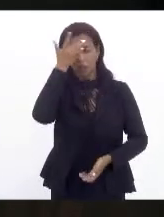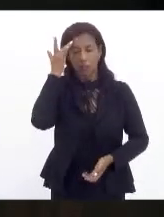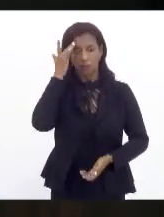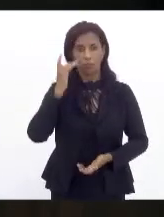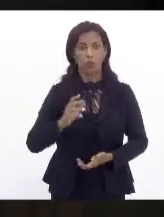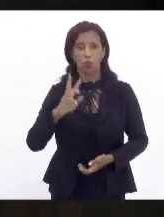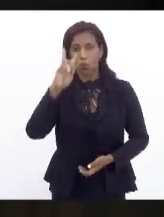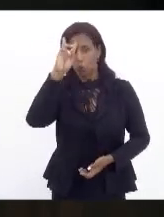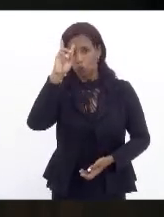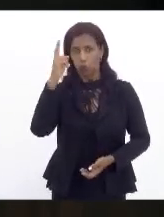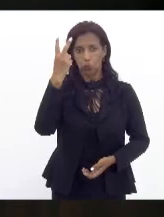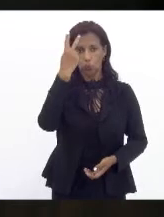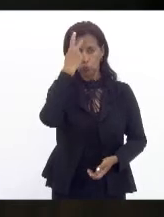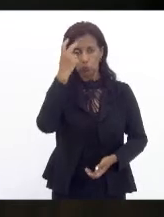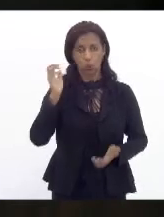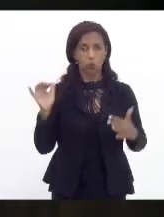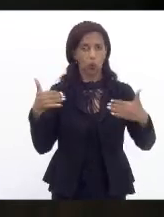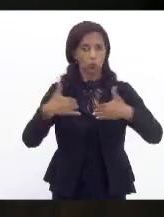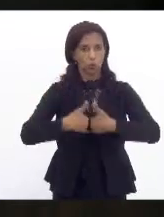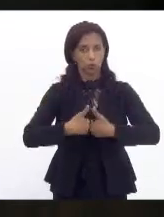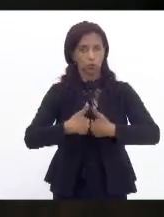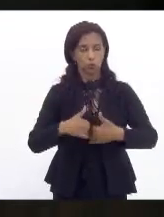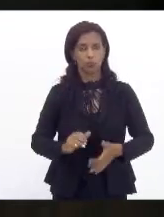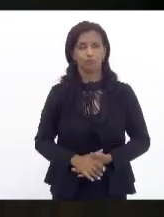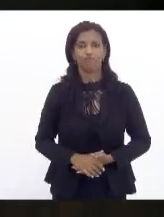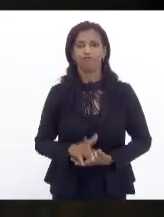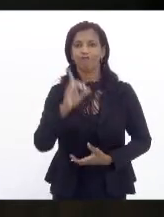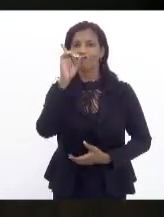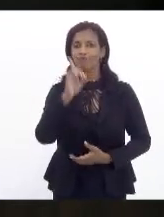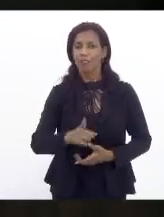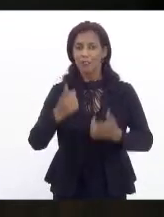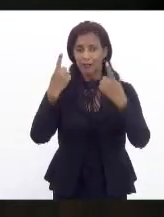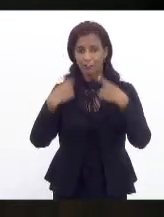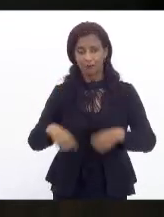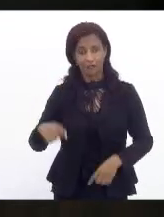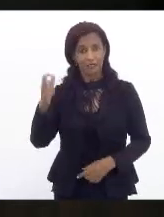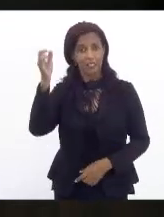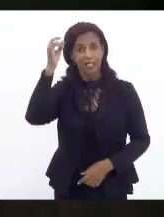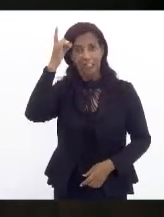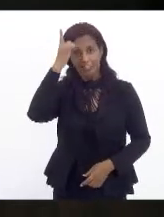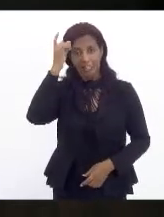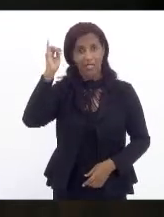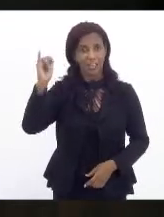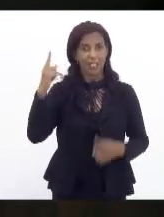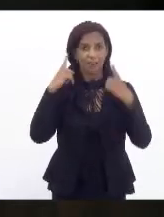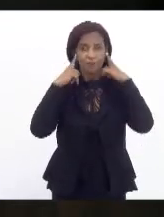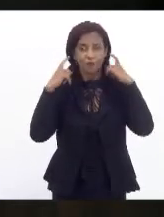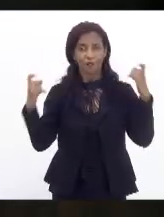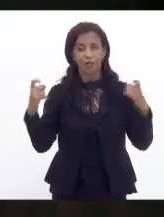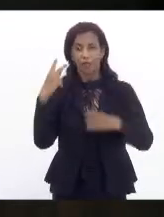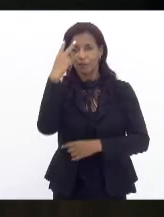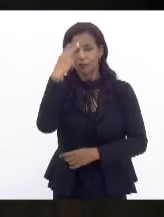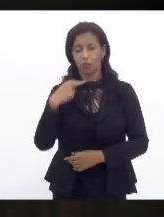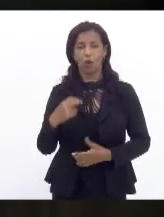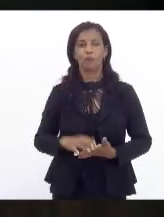com transtorno do aspecto autista, deficiência física, intelectual, mental, auditiva, visual e